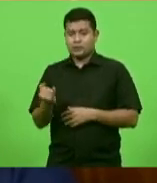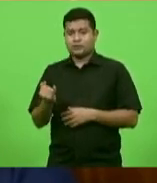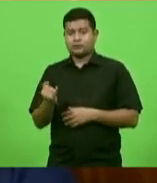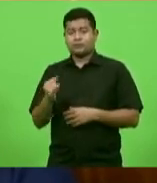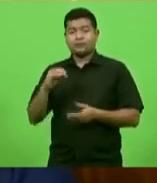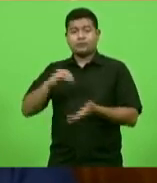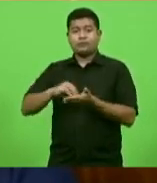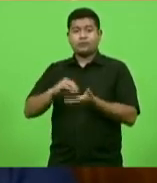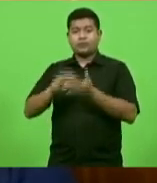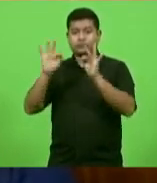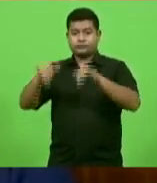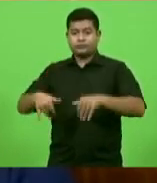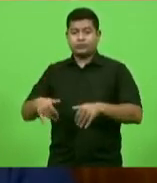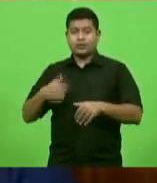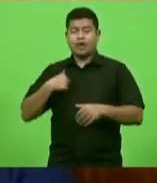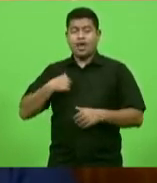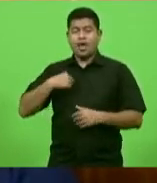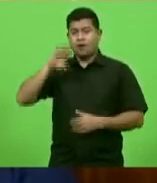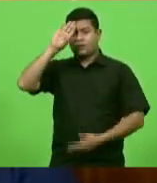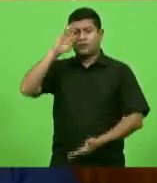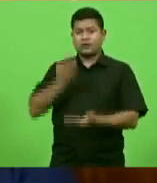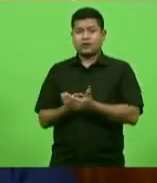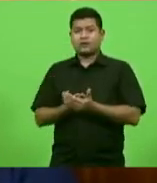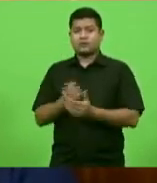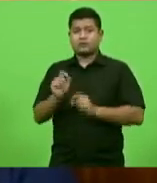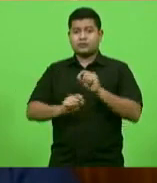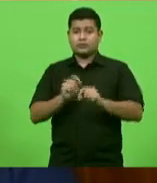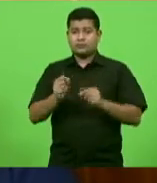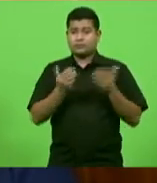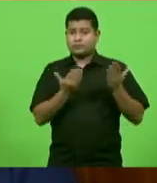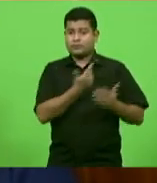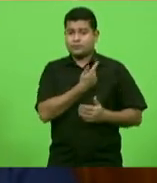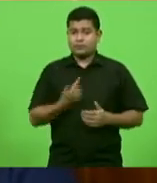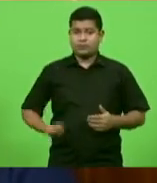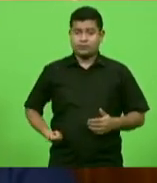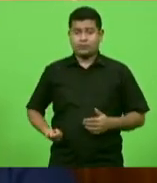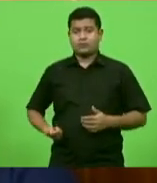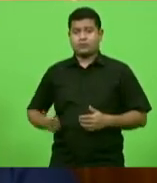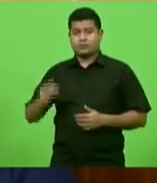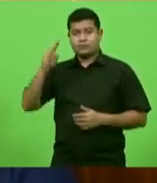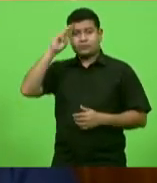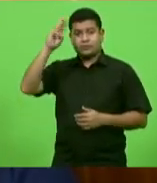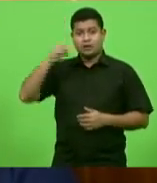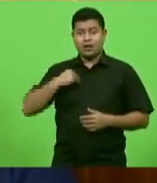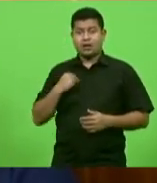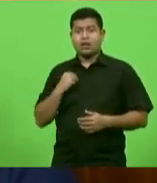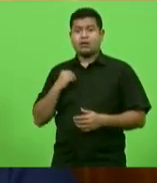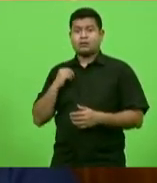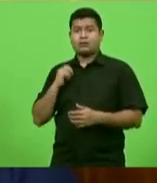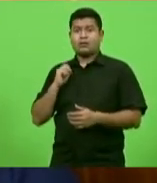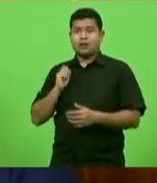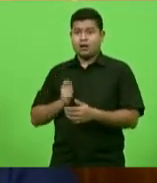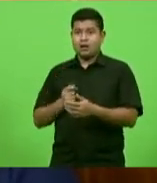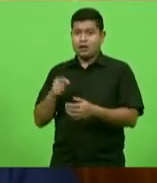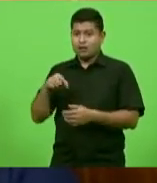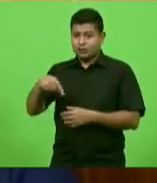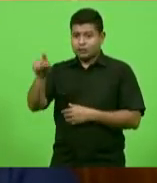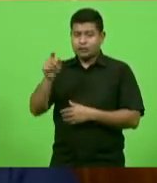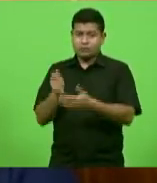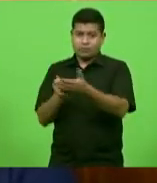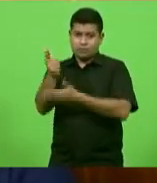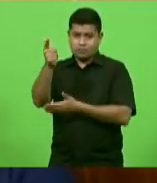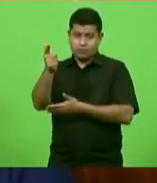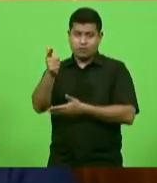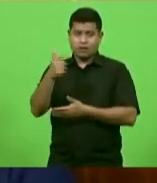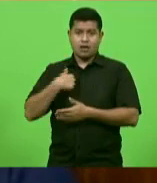eu acredito no fundo do meu coração que o governador Moisés não botou a mão no dinheiro público que iria para a compra